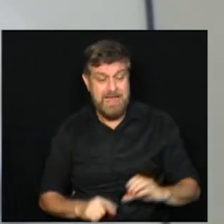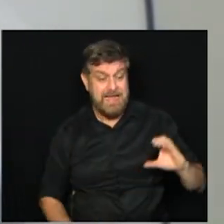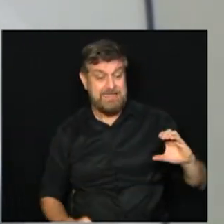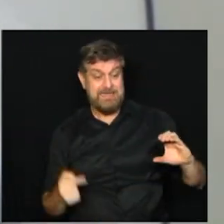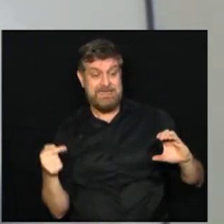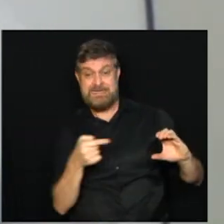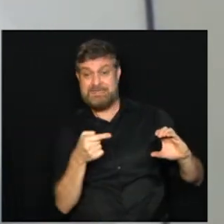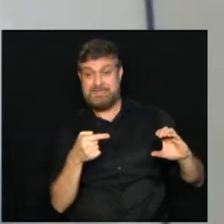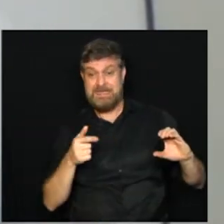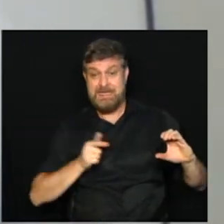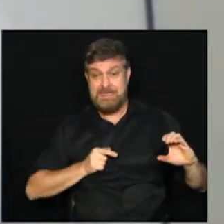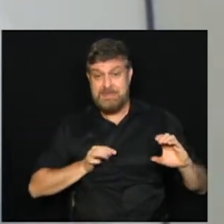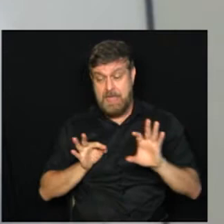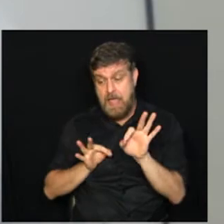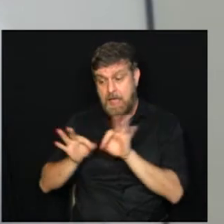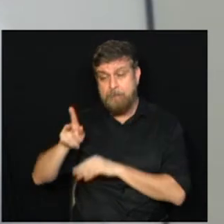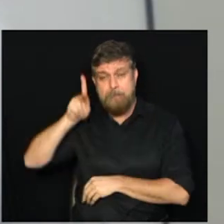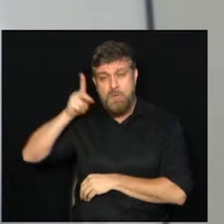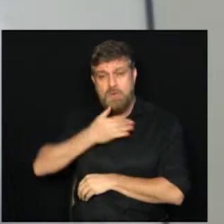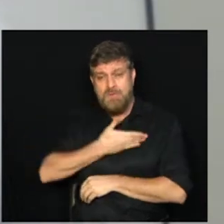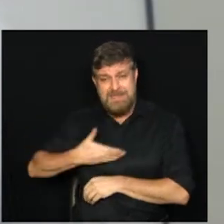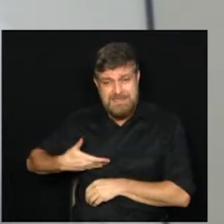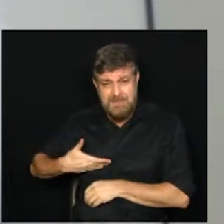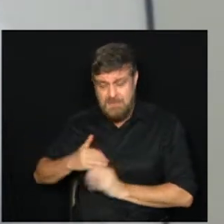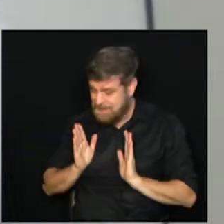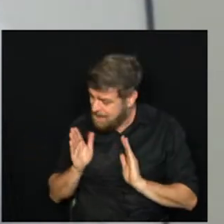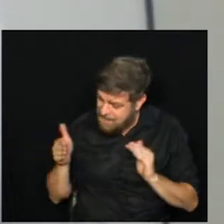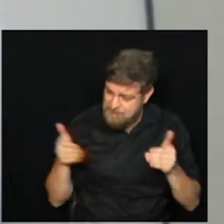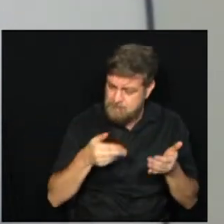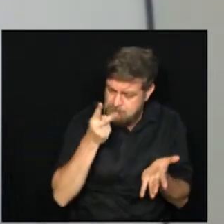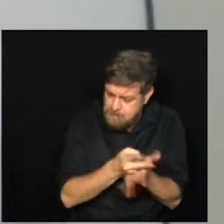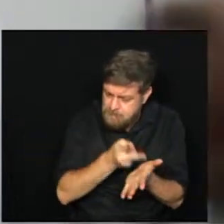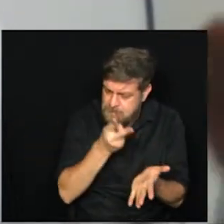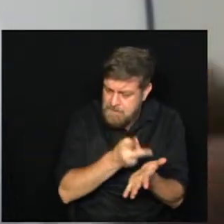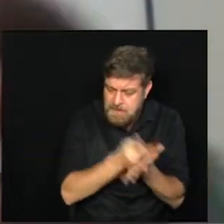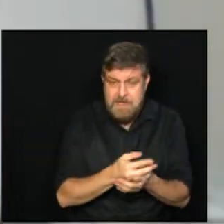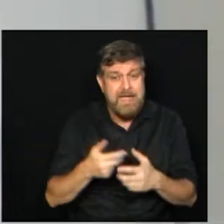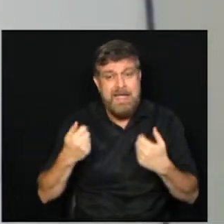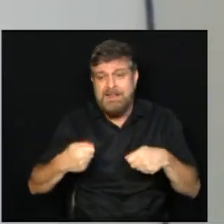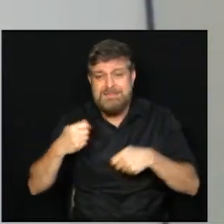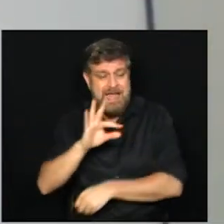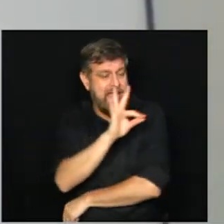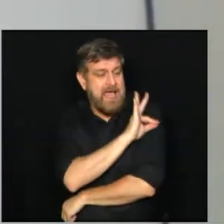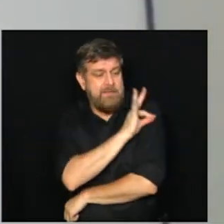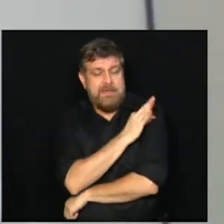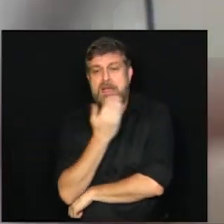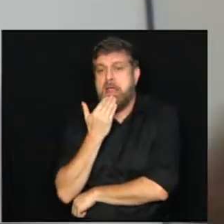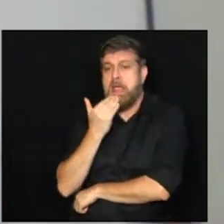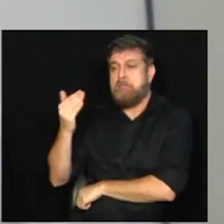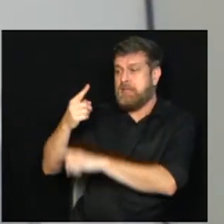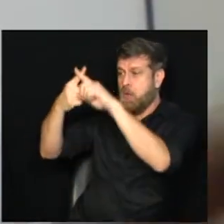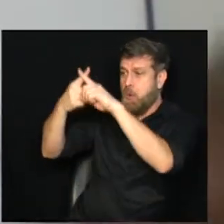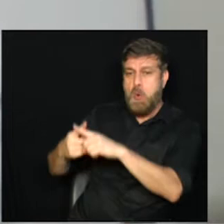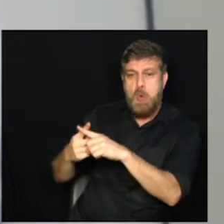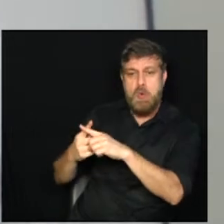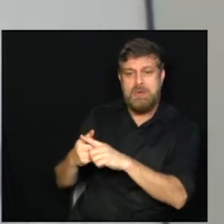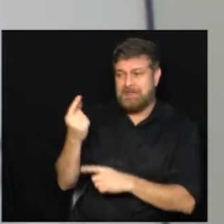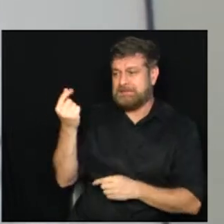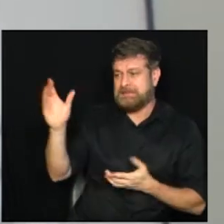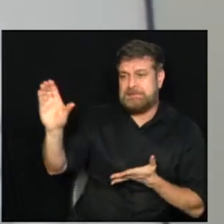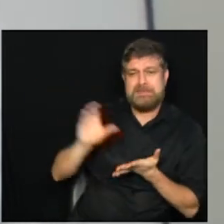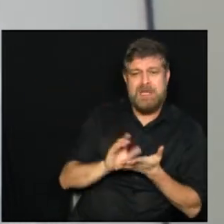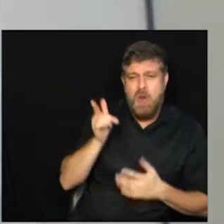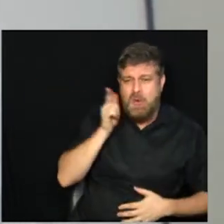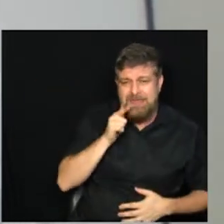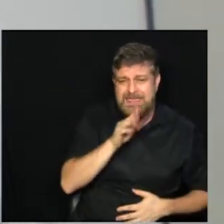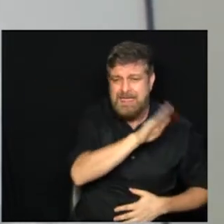preferência na formulação. Se tem preferência na formulação, não precisaria nem entrar para concorrer num concurso para poder ter dinheiro para investir em